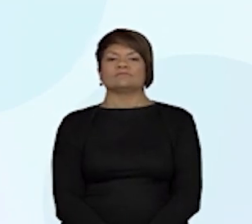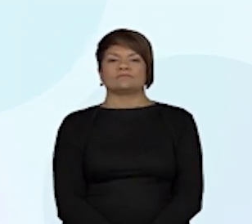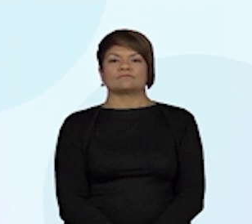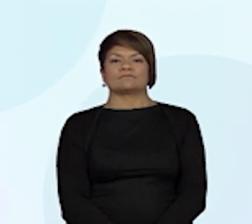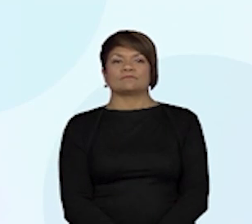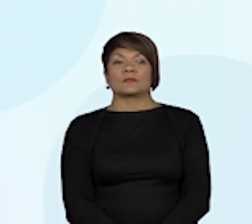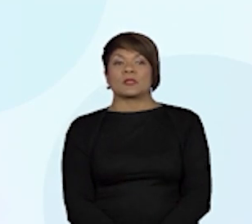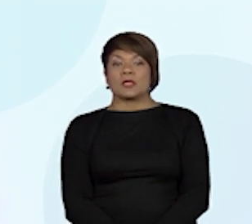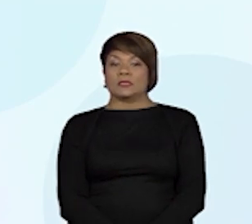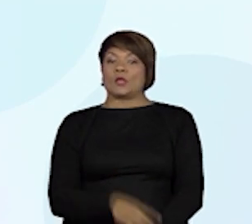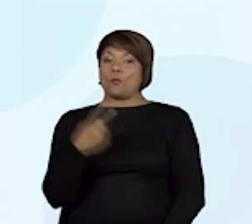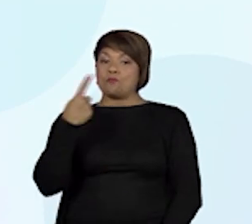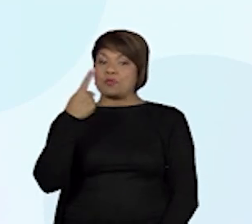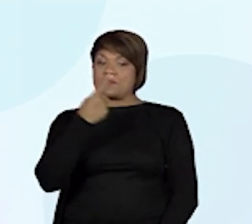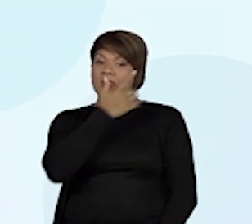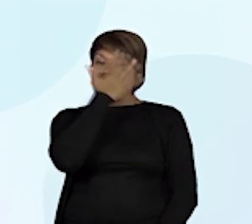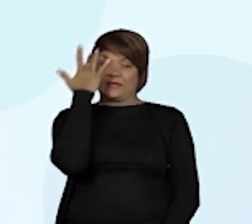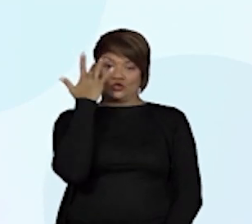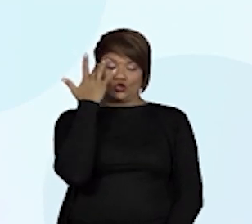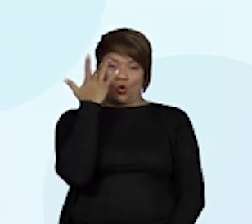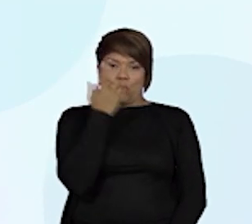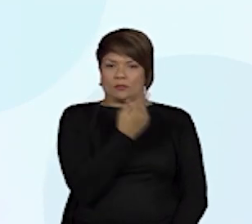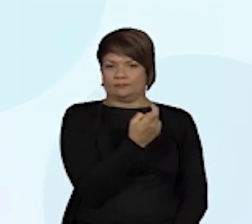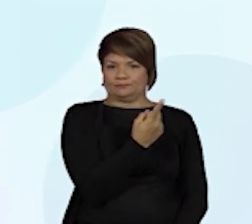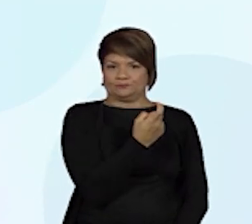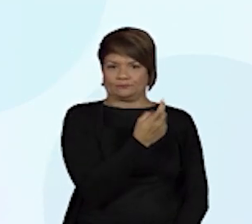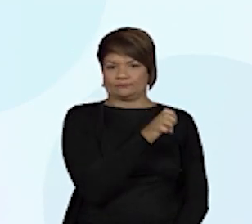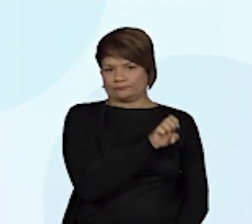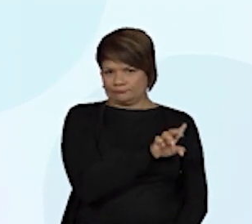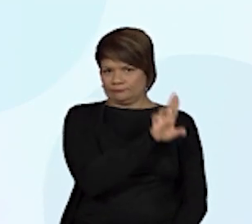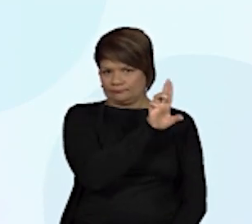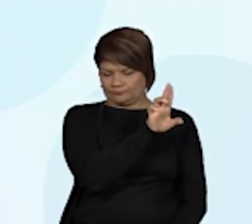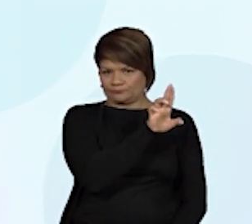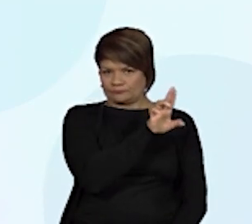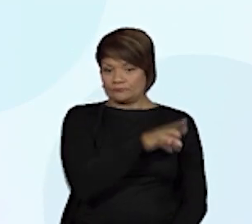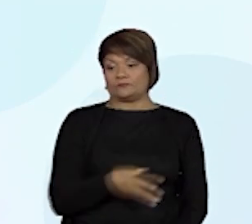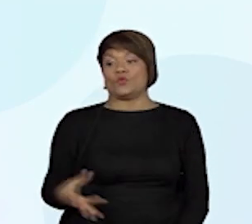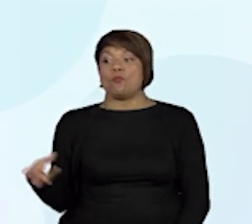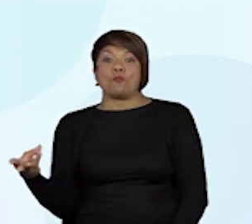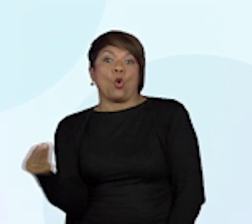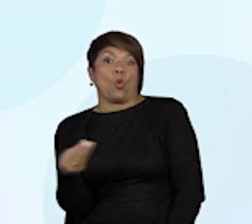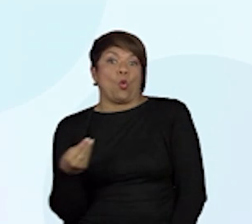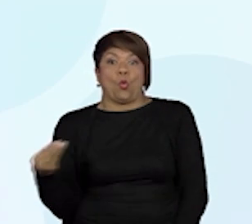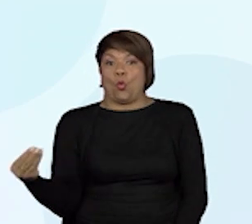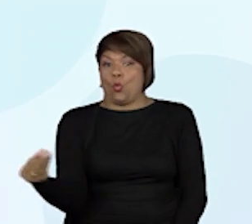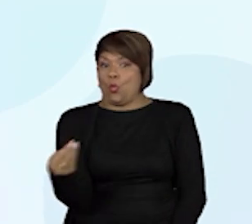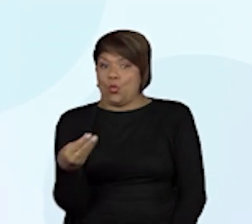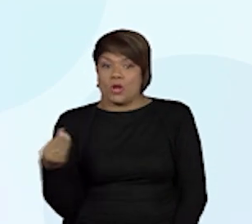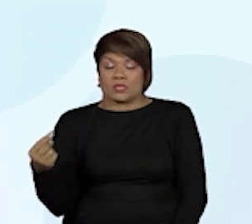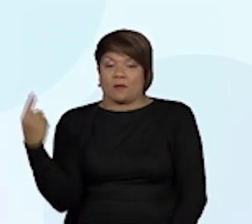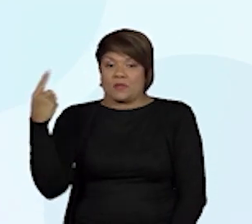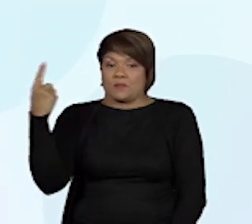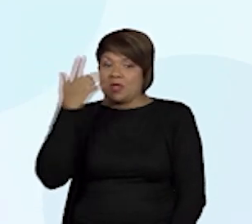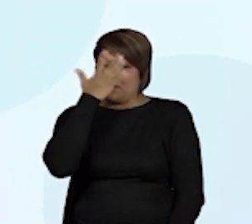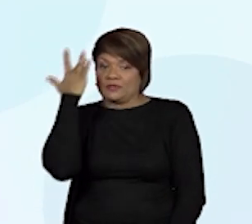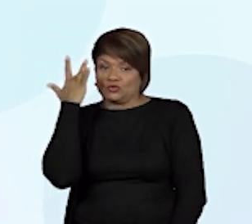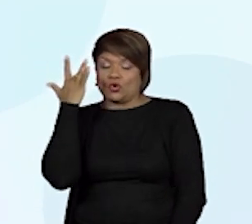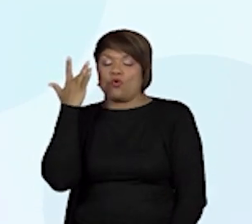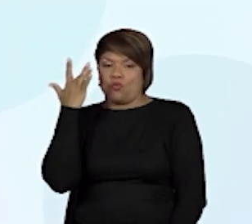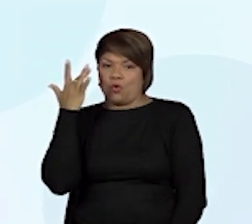primeira pessoa do singular é o eu. No relato, pode ter também a primeira pessoa do